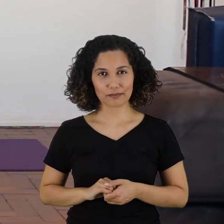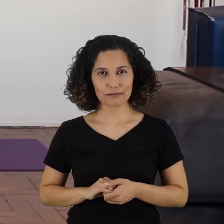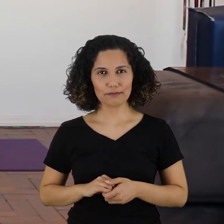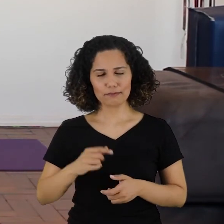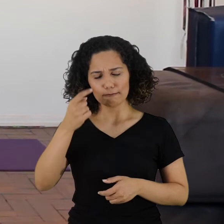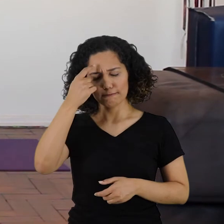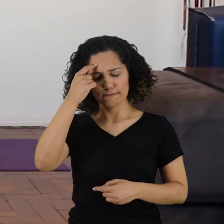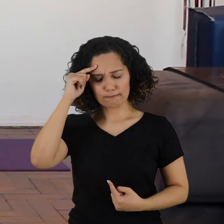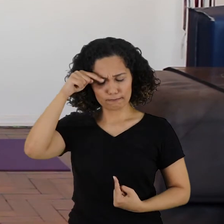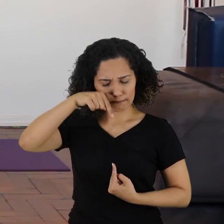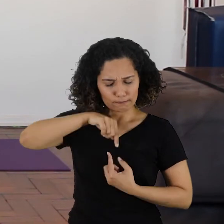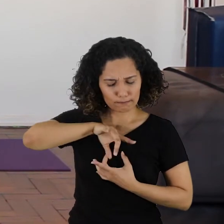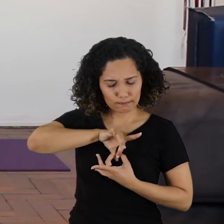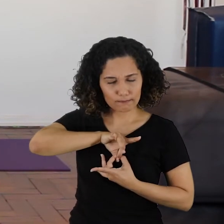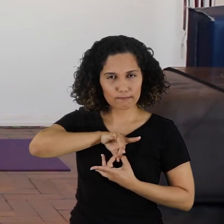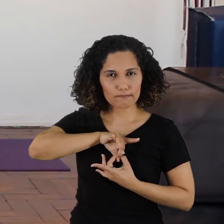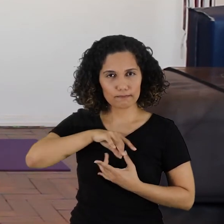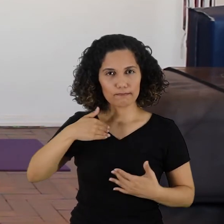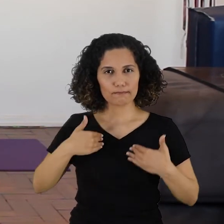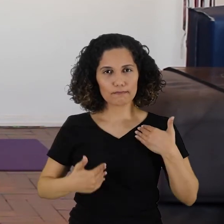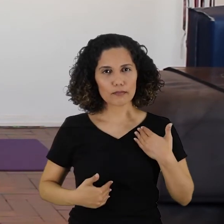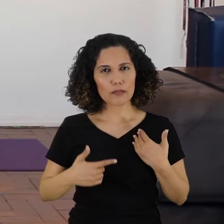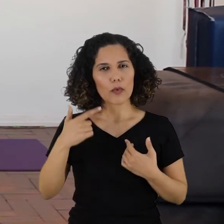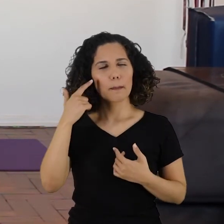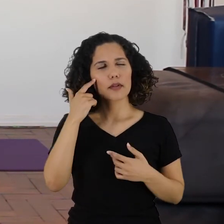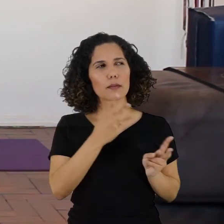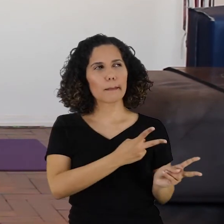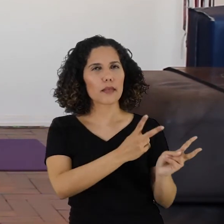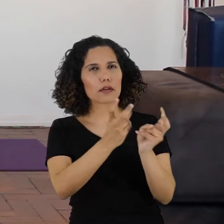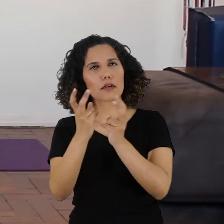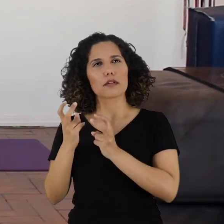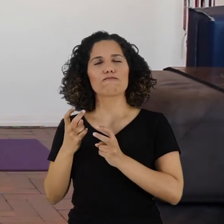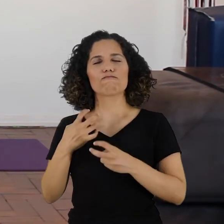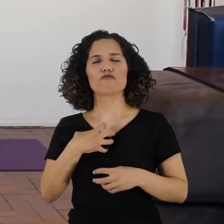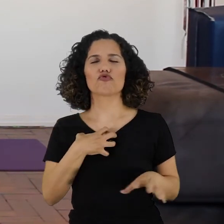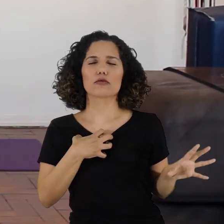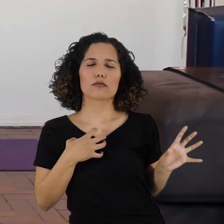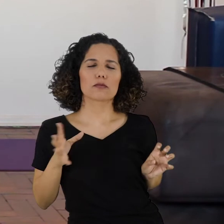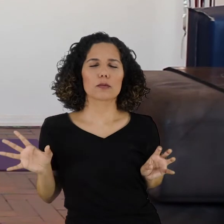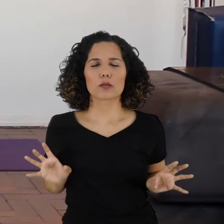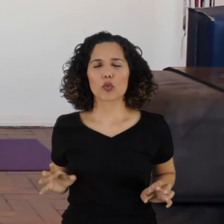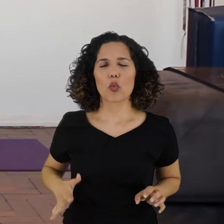Ainda com a consciência no seu corpo, começa a ter também a consciência do lugar que vocês estão.